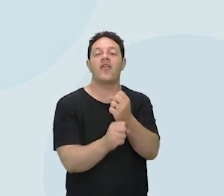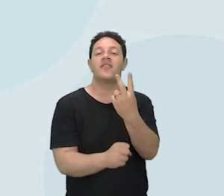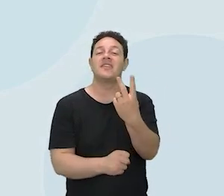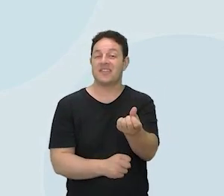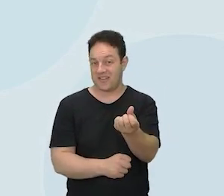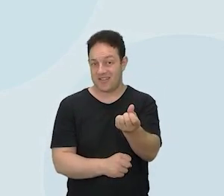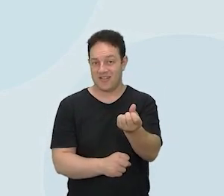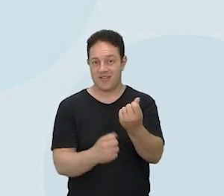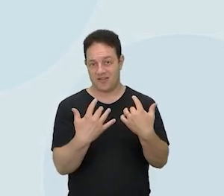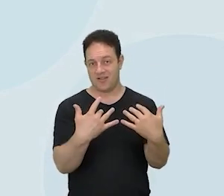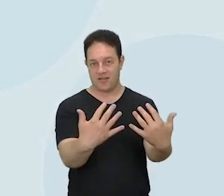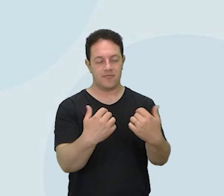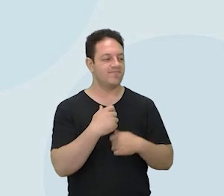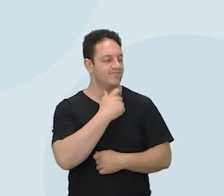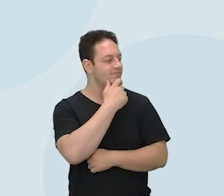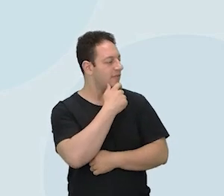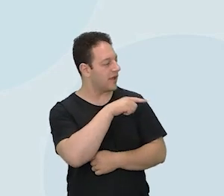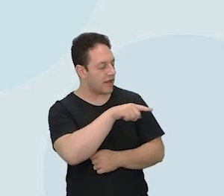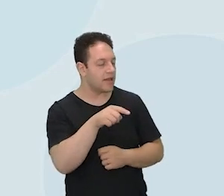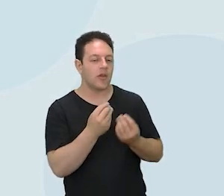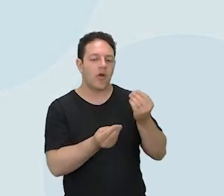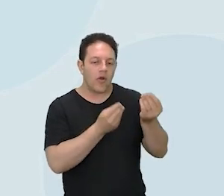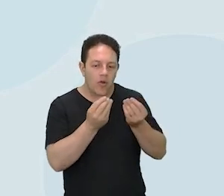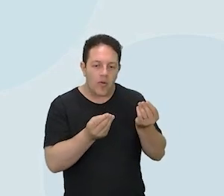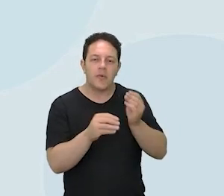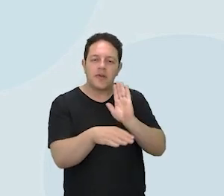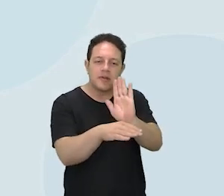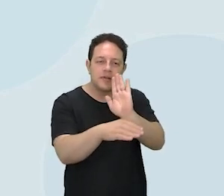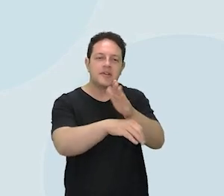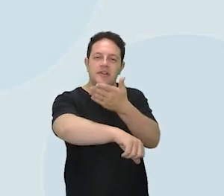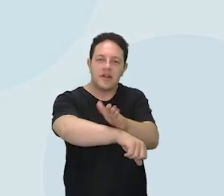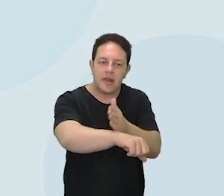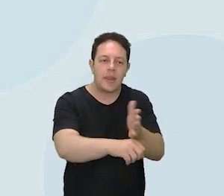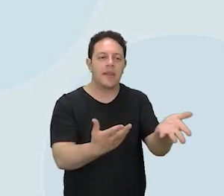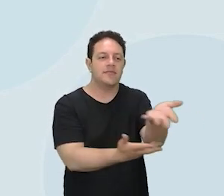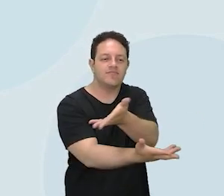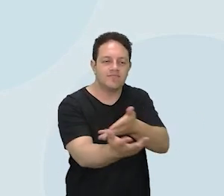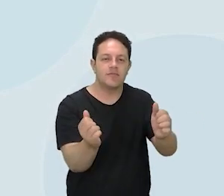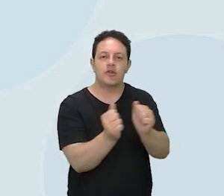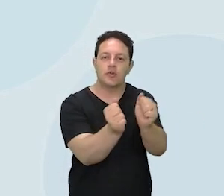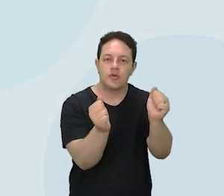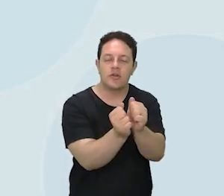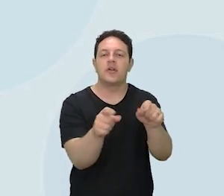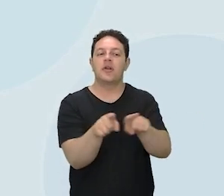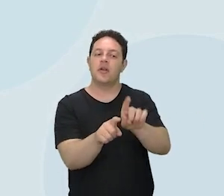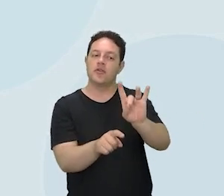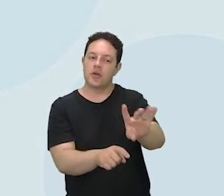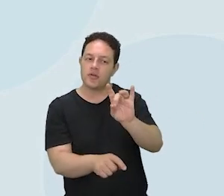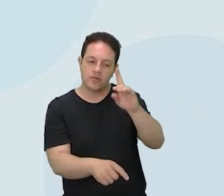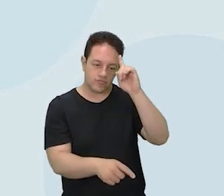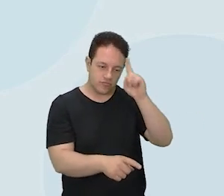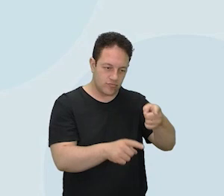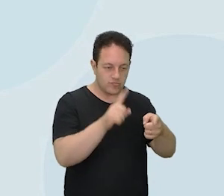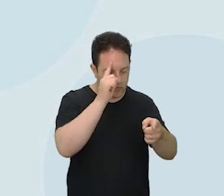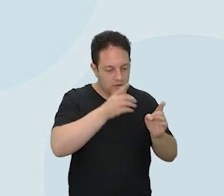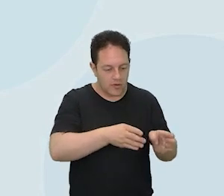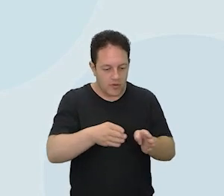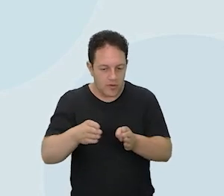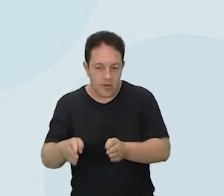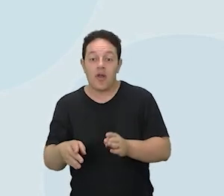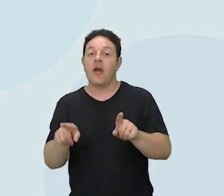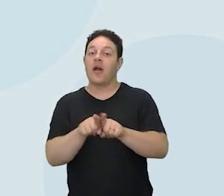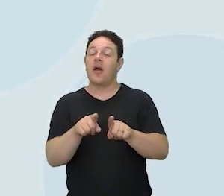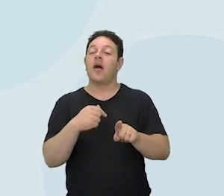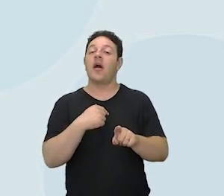trabalhar de novo a convivência, a autogestão. Eu destaco a responsabilidade